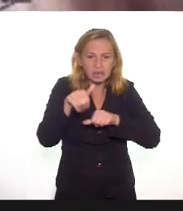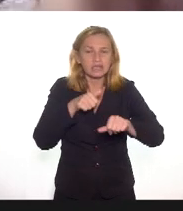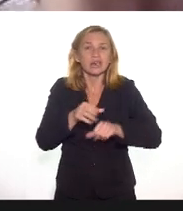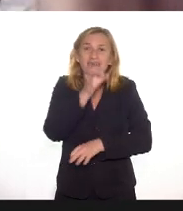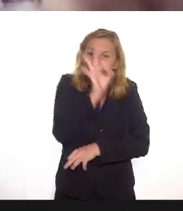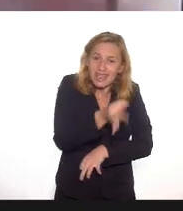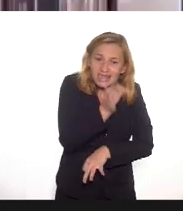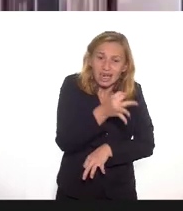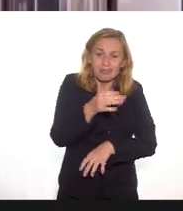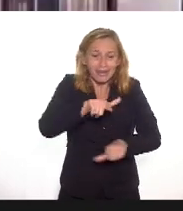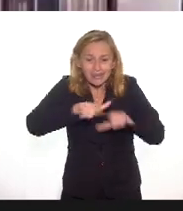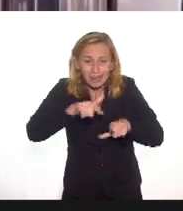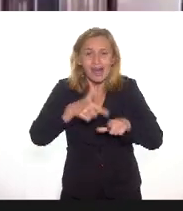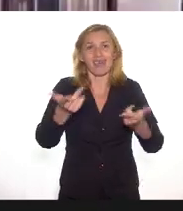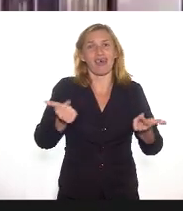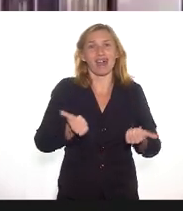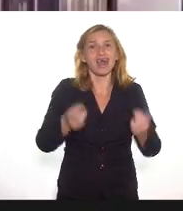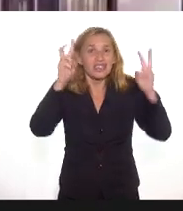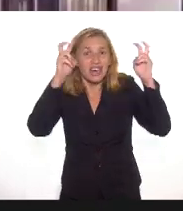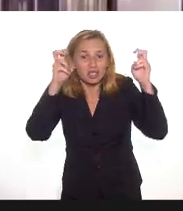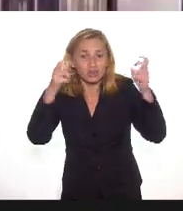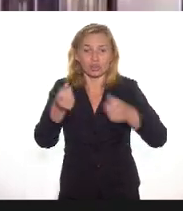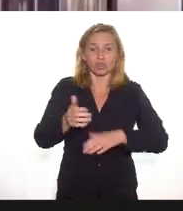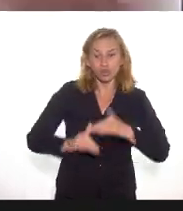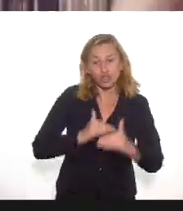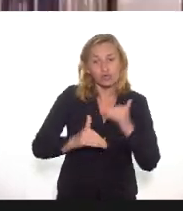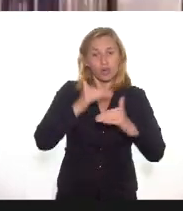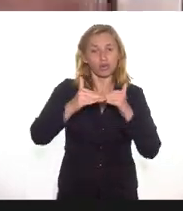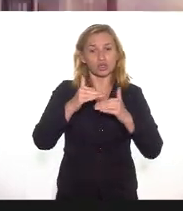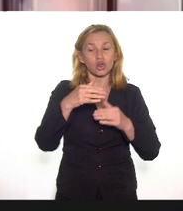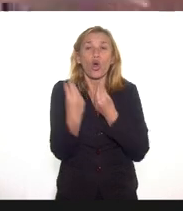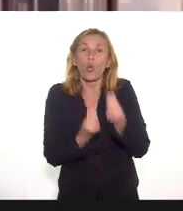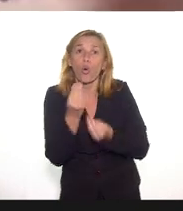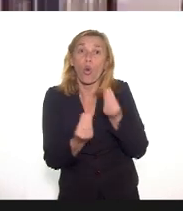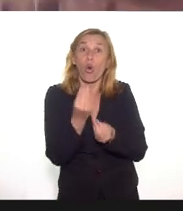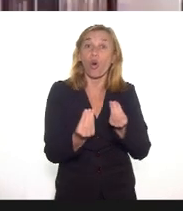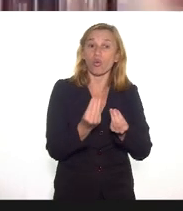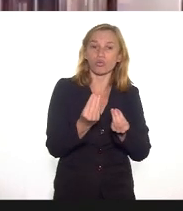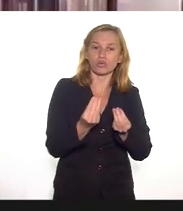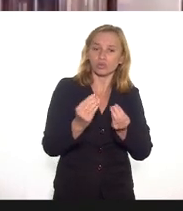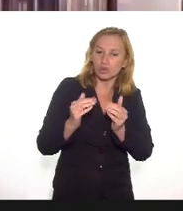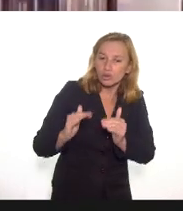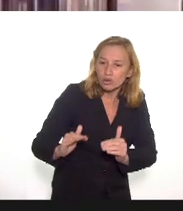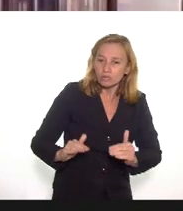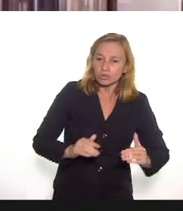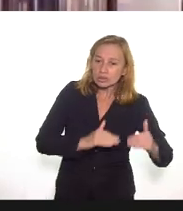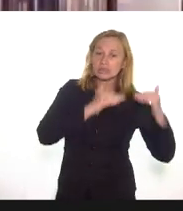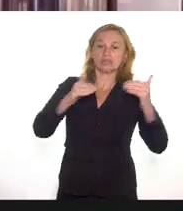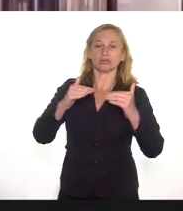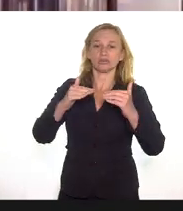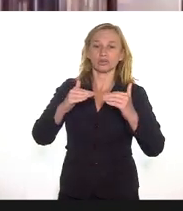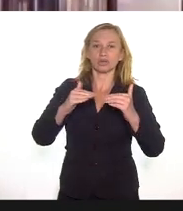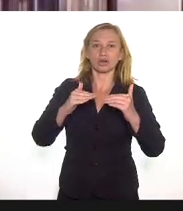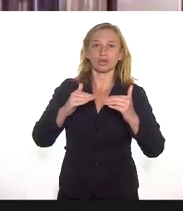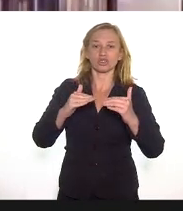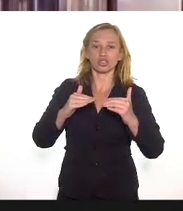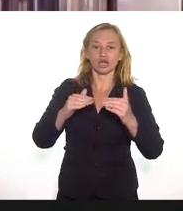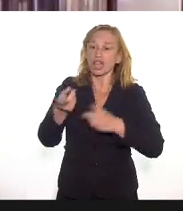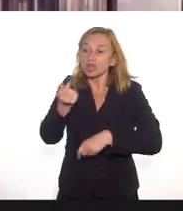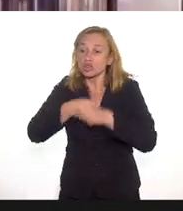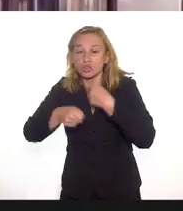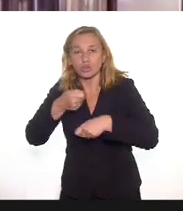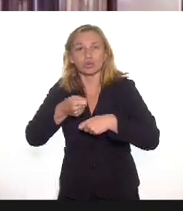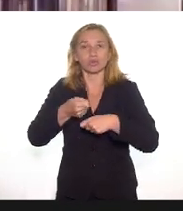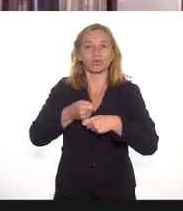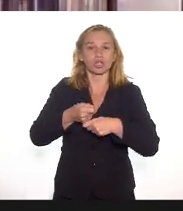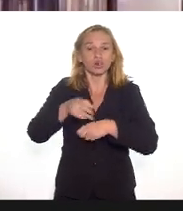para trabalhar essa questão do desenvolvimento, como que nós devemos alavancar o desenvolvimento do Estado do